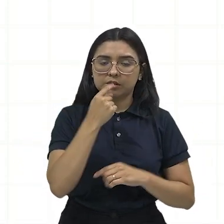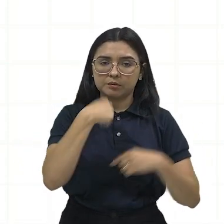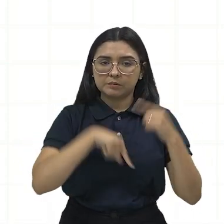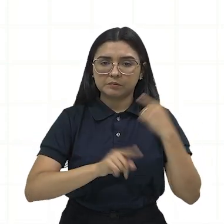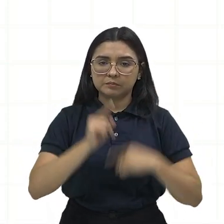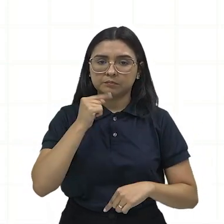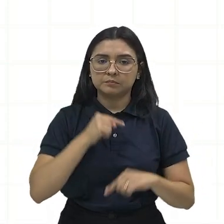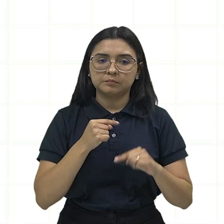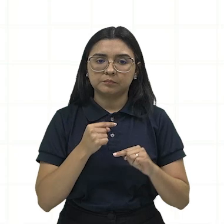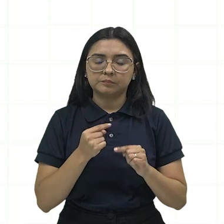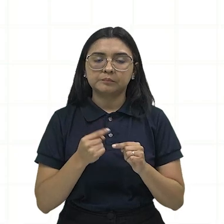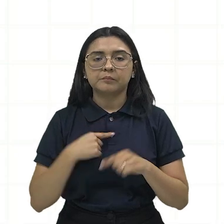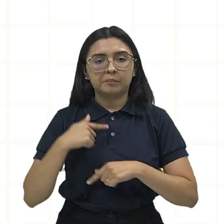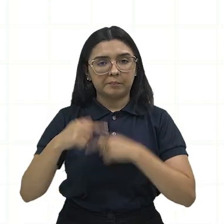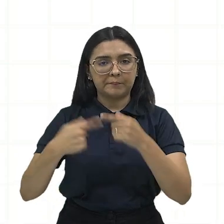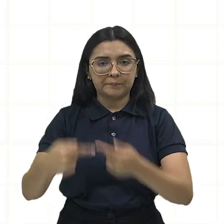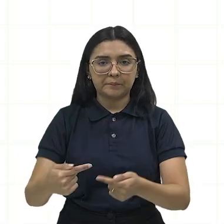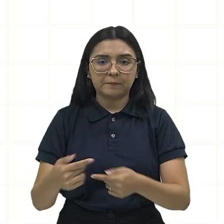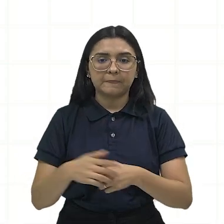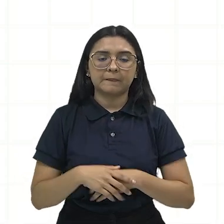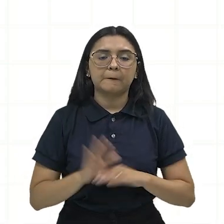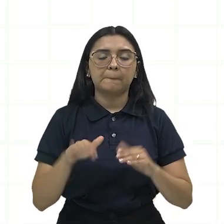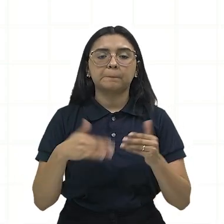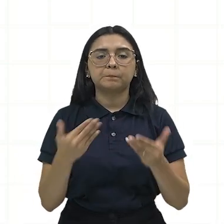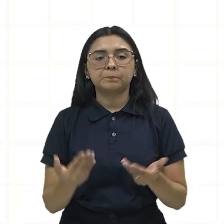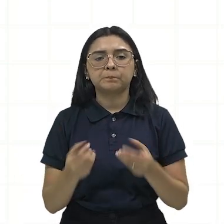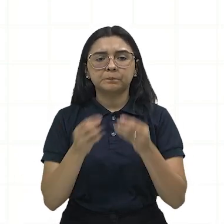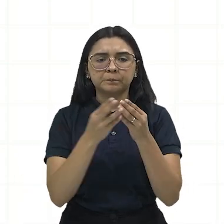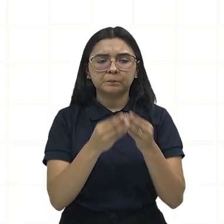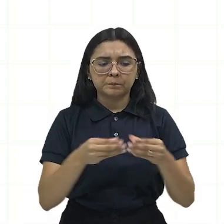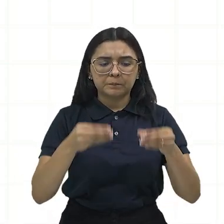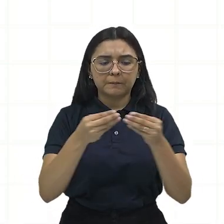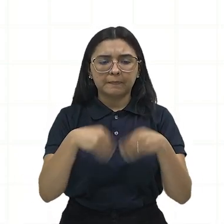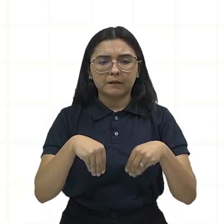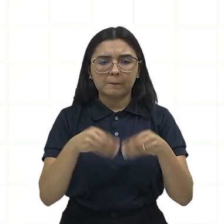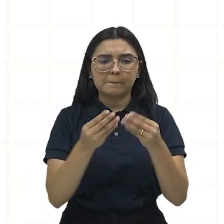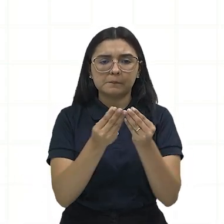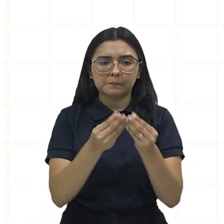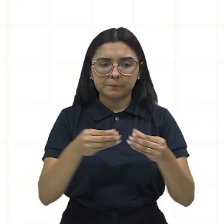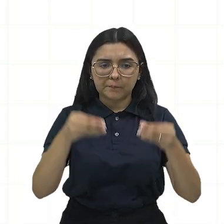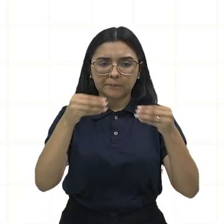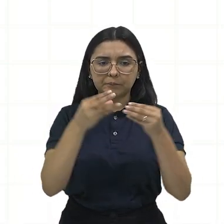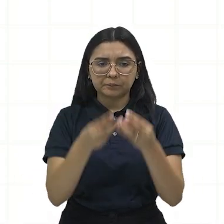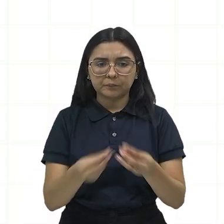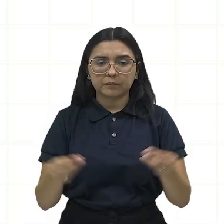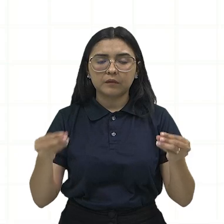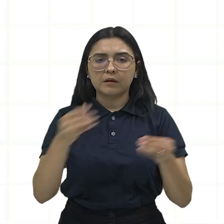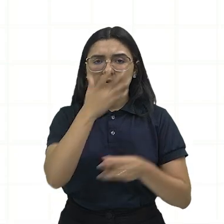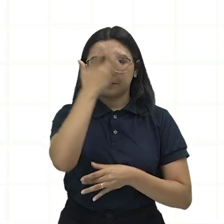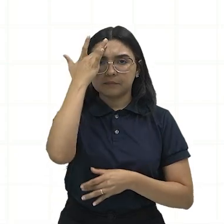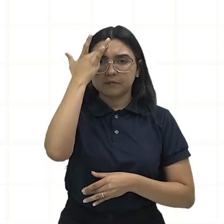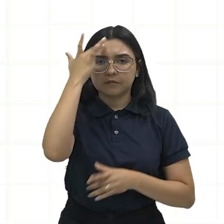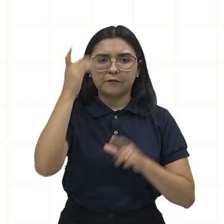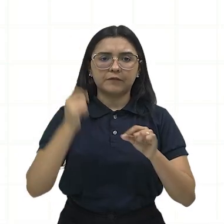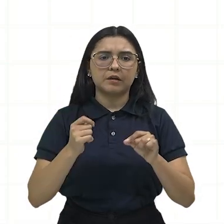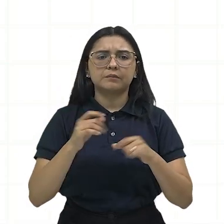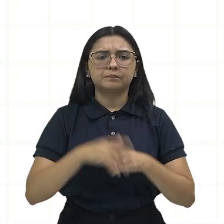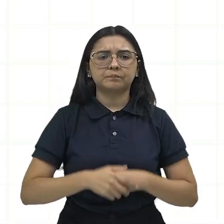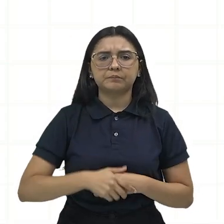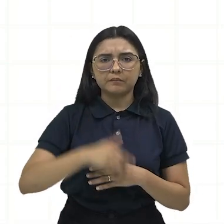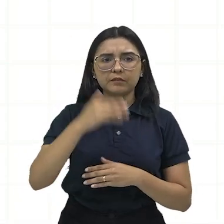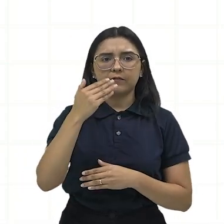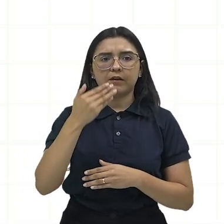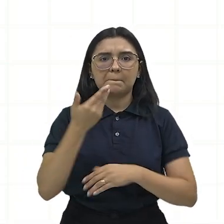novos merozoítos. E aí, quando destrói essas células do sangue, a pessoa fica pálida, né? Que é uma